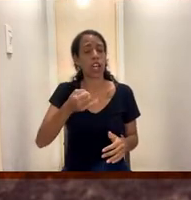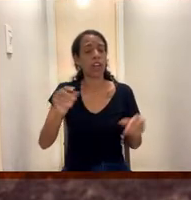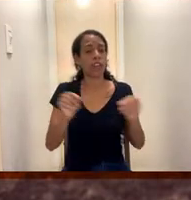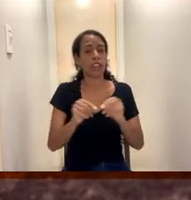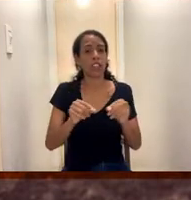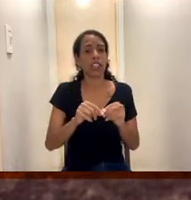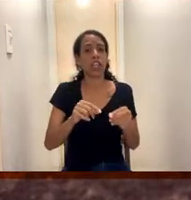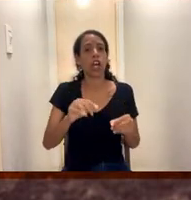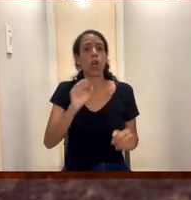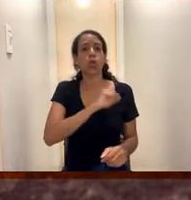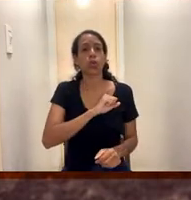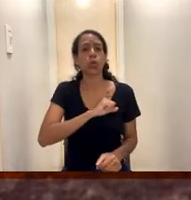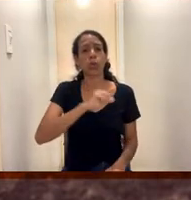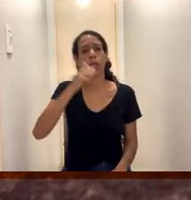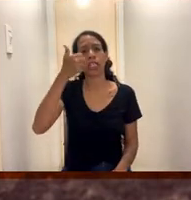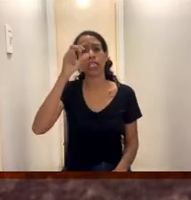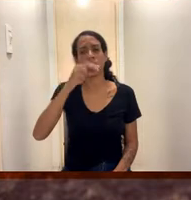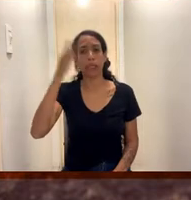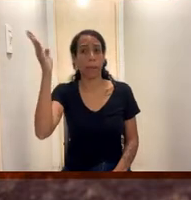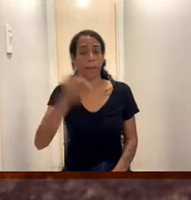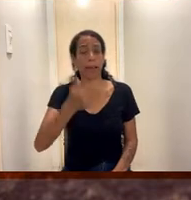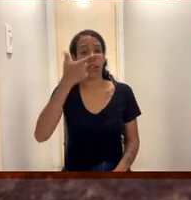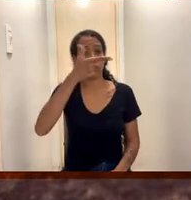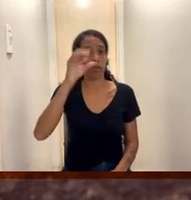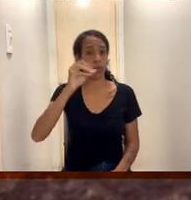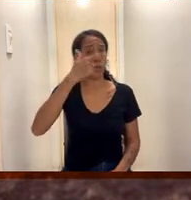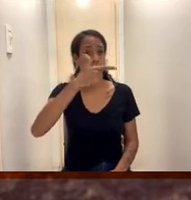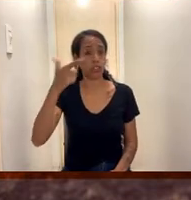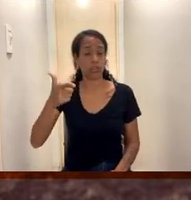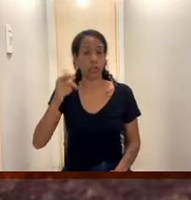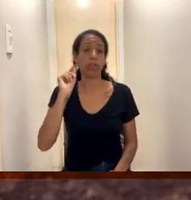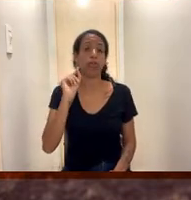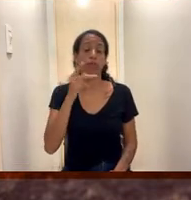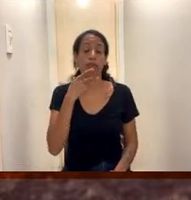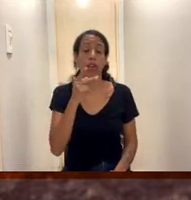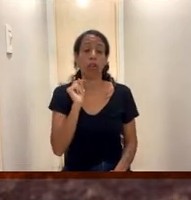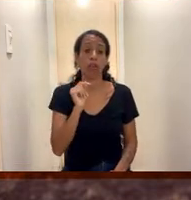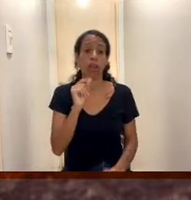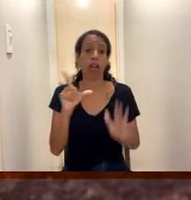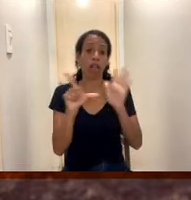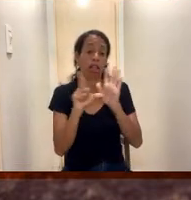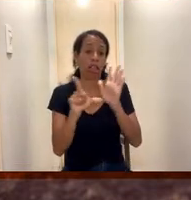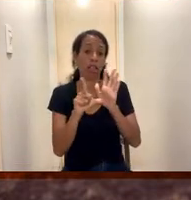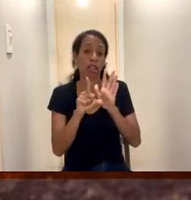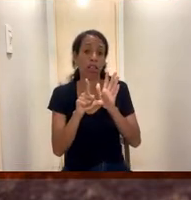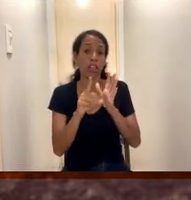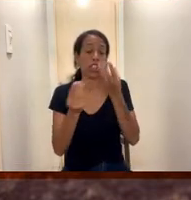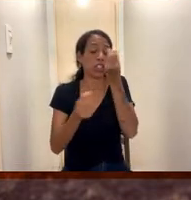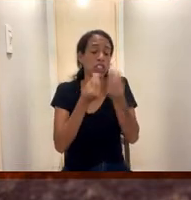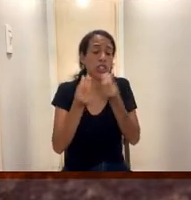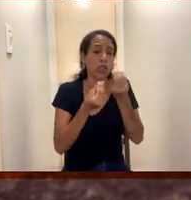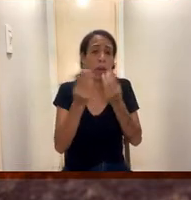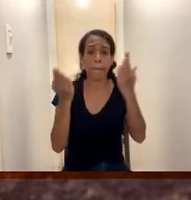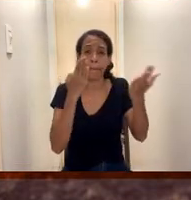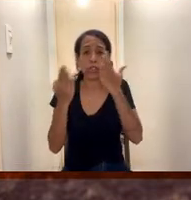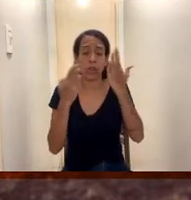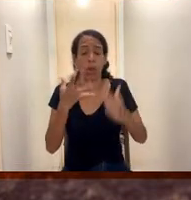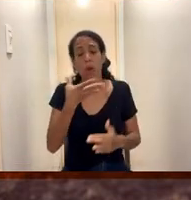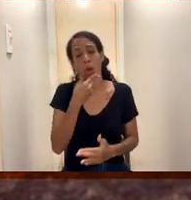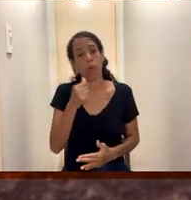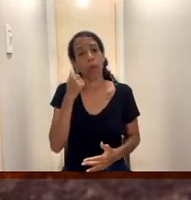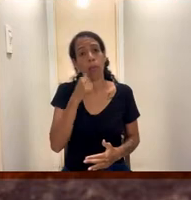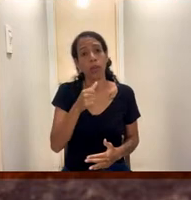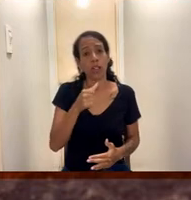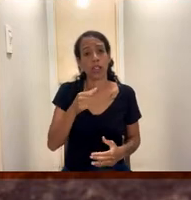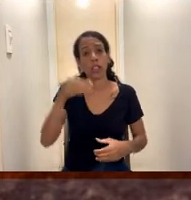número 15/2022, que estabelece as normas para a atuação de psicólogas e psicólogos